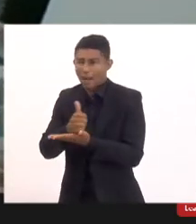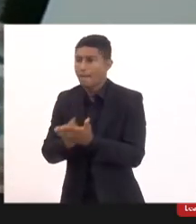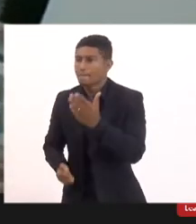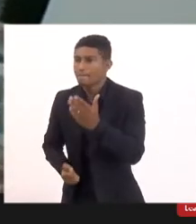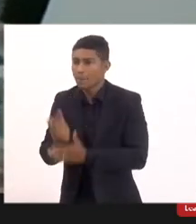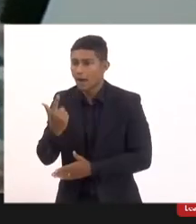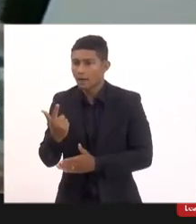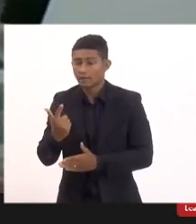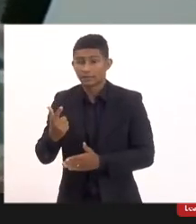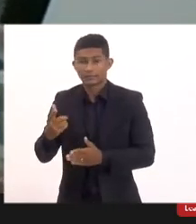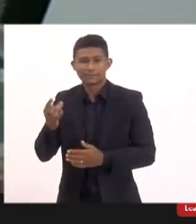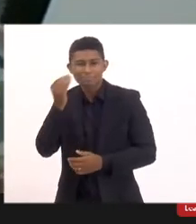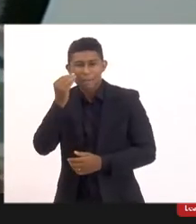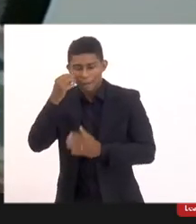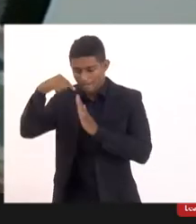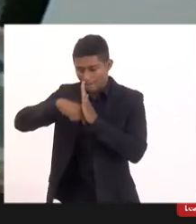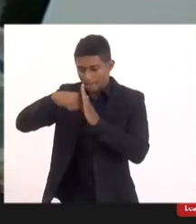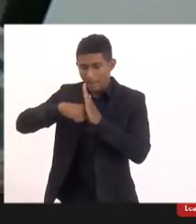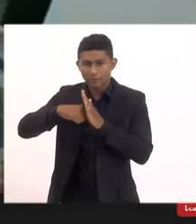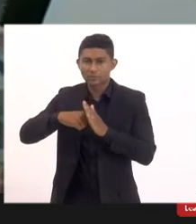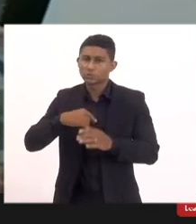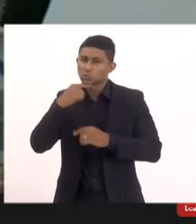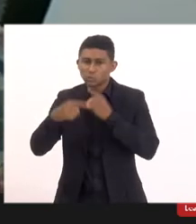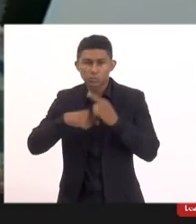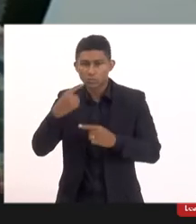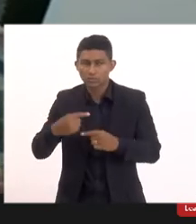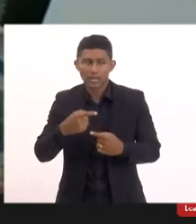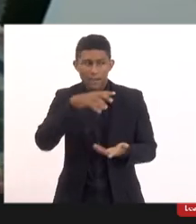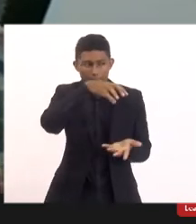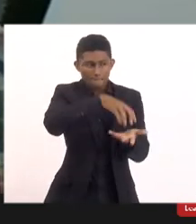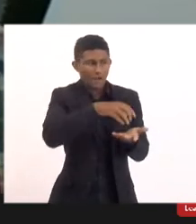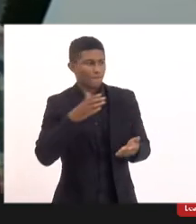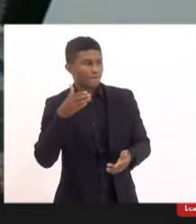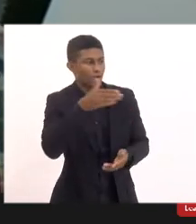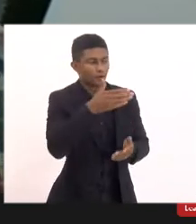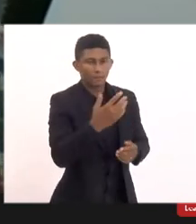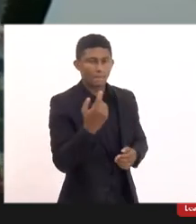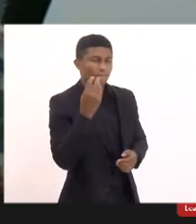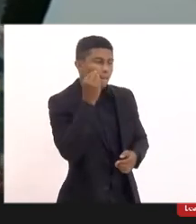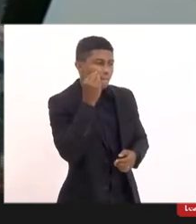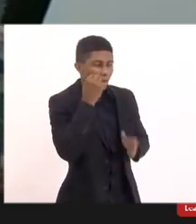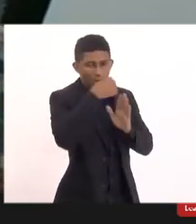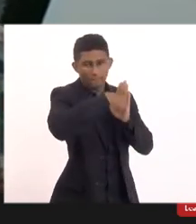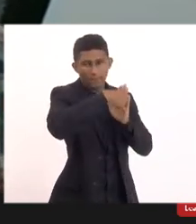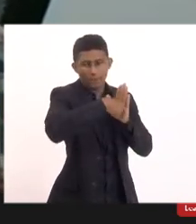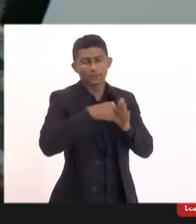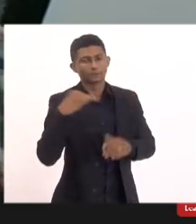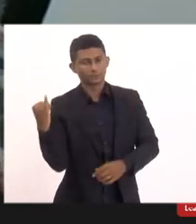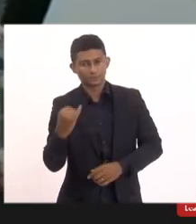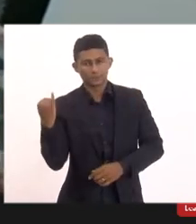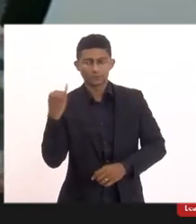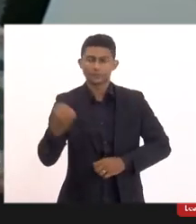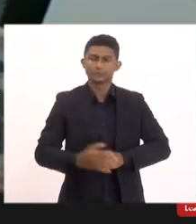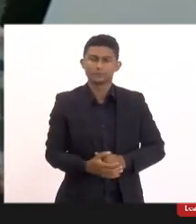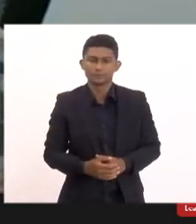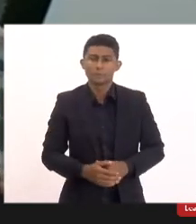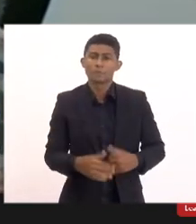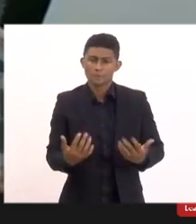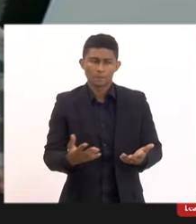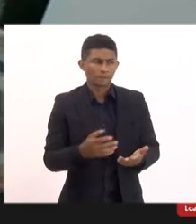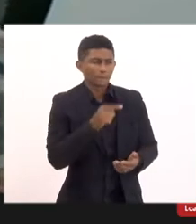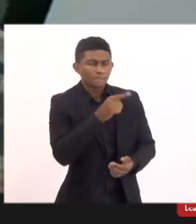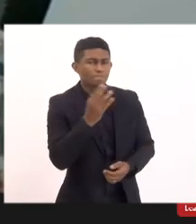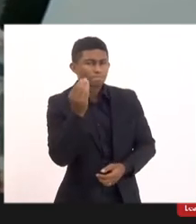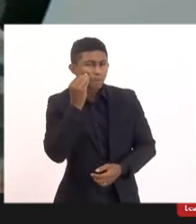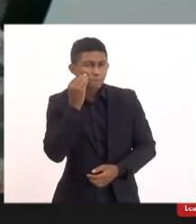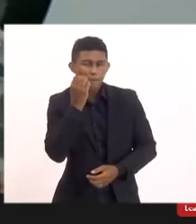testagem nas escolas. Isso é fundamental para os profissionais de educação e para os estudantes. Esse teste contribui